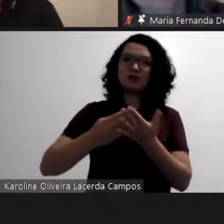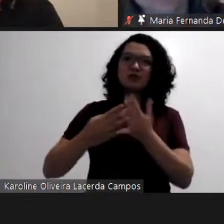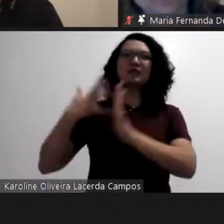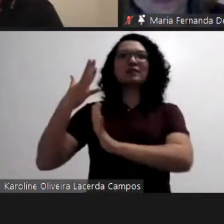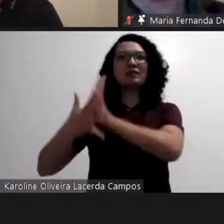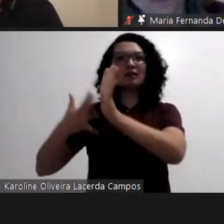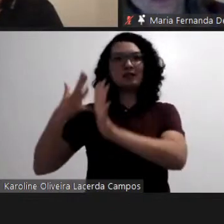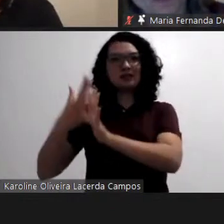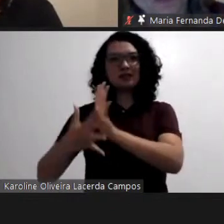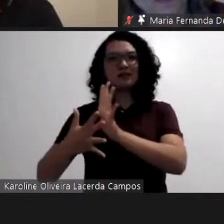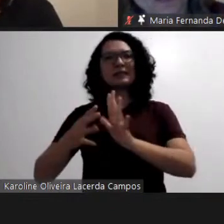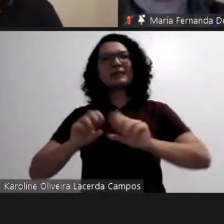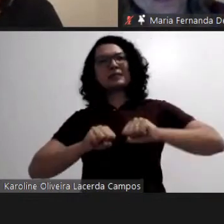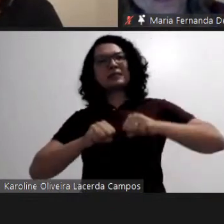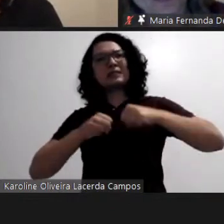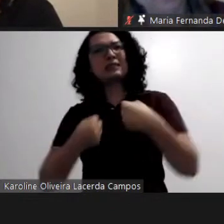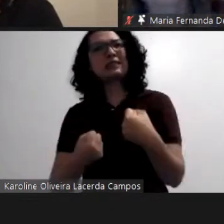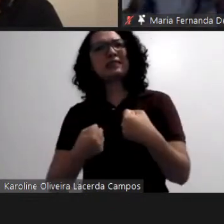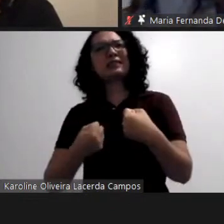trabalhado incansavelmente.